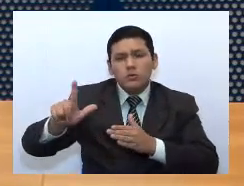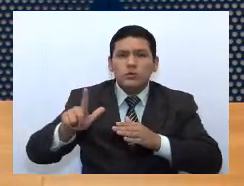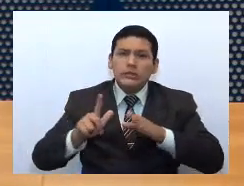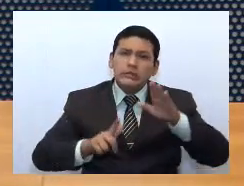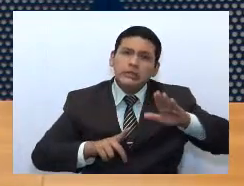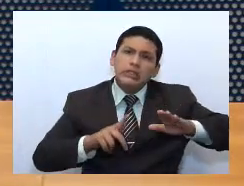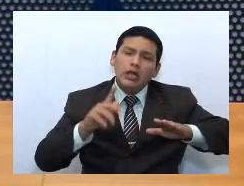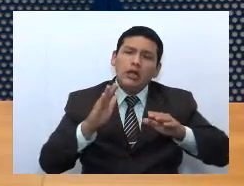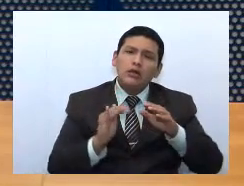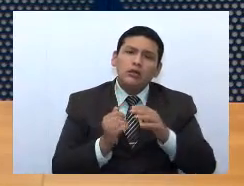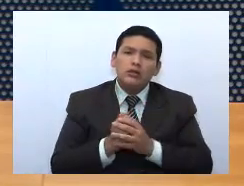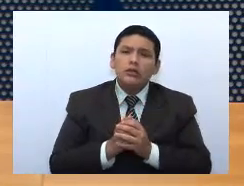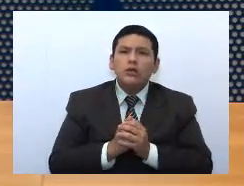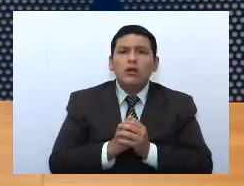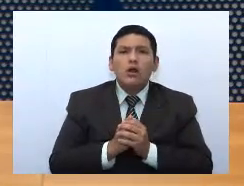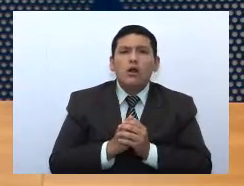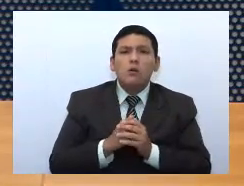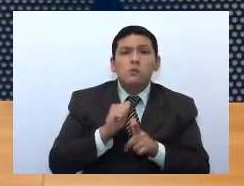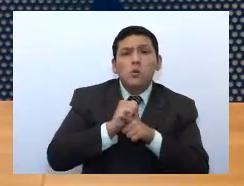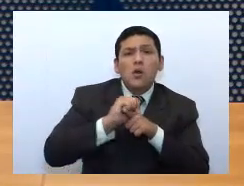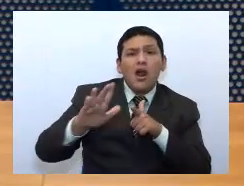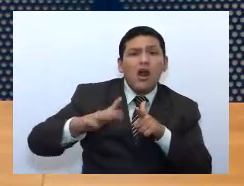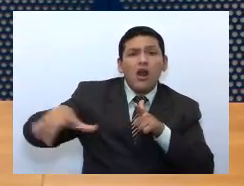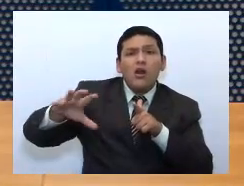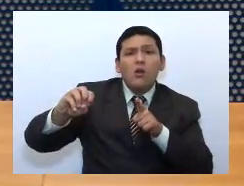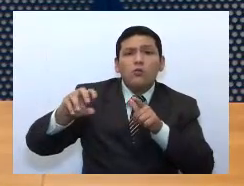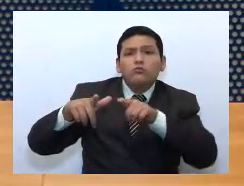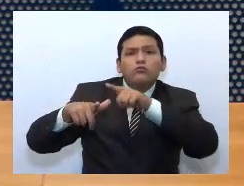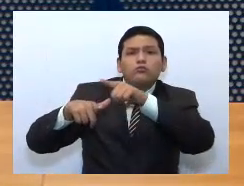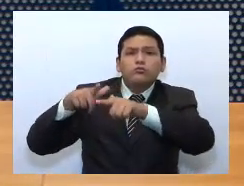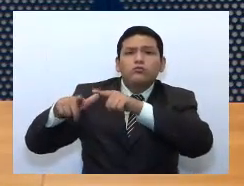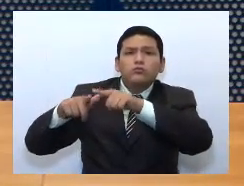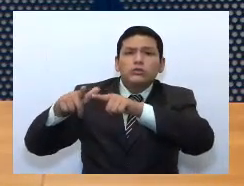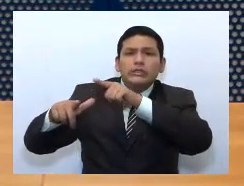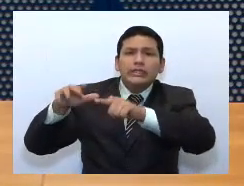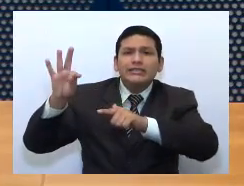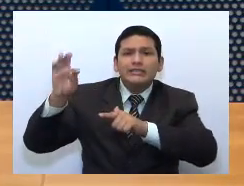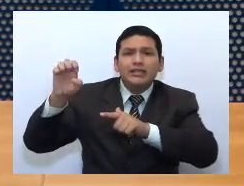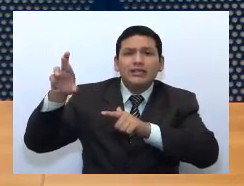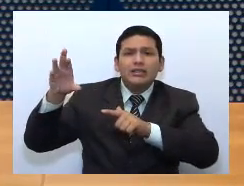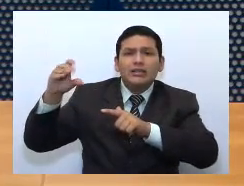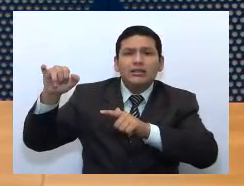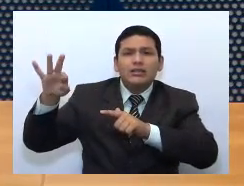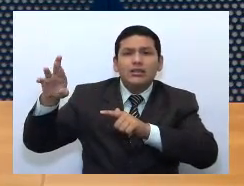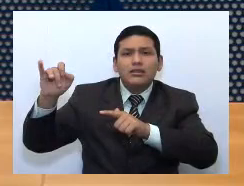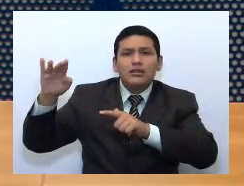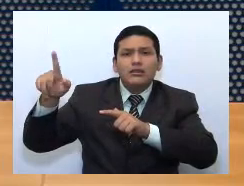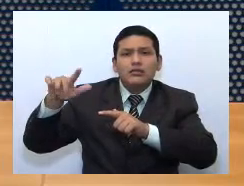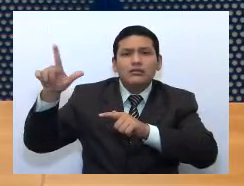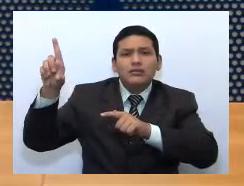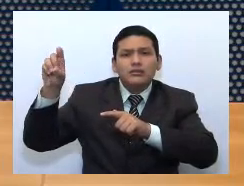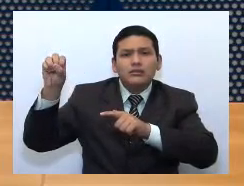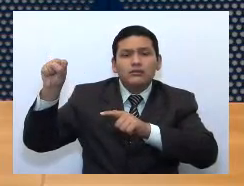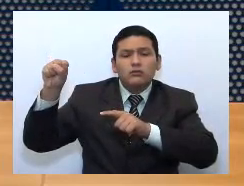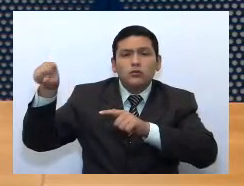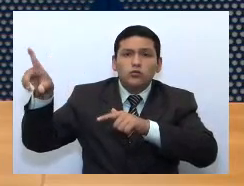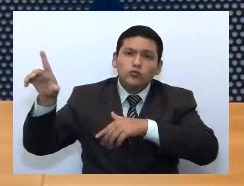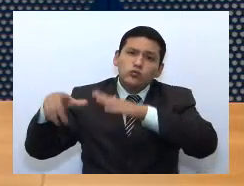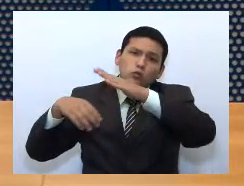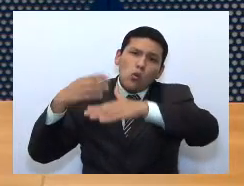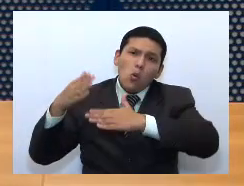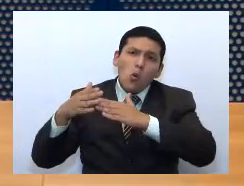a realocação de alguns funcionários de mudança de cargo, e nem mesmo de assessoria de